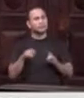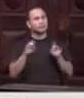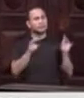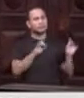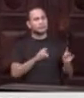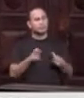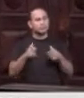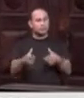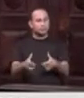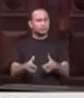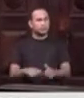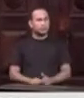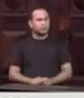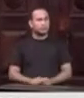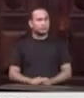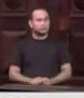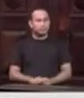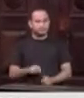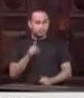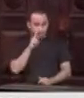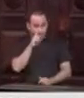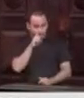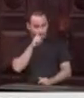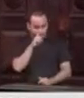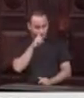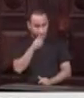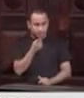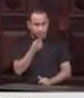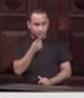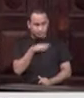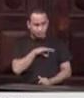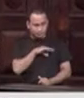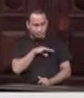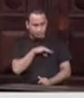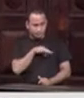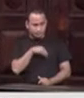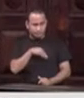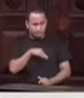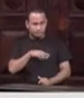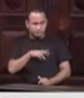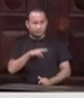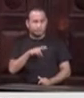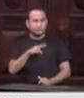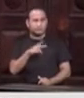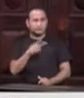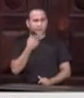áreas consideradas de risco, esses policiais militares